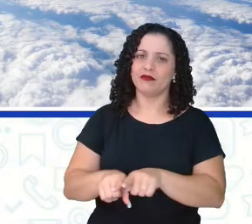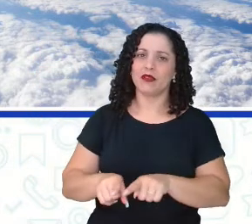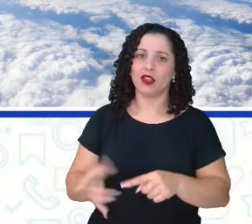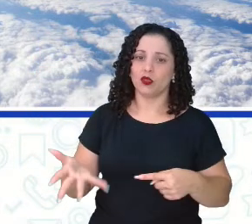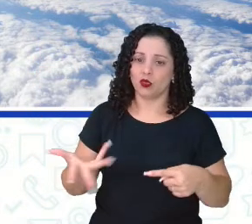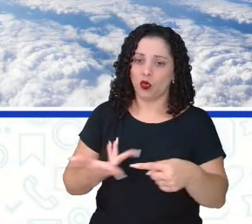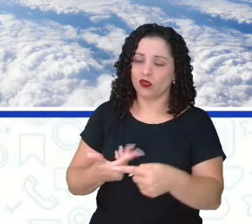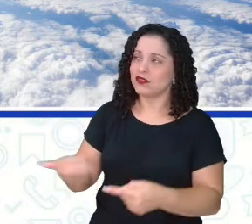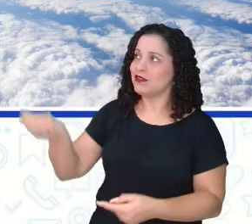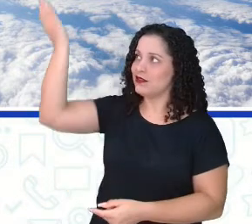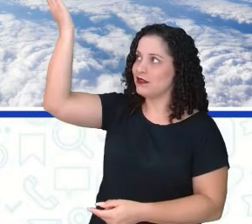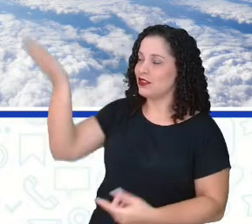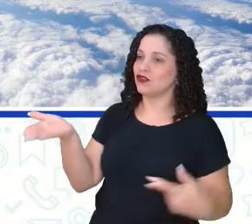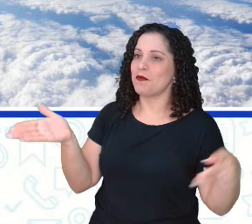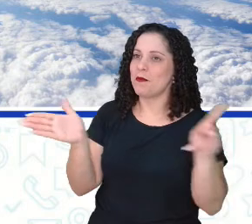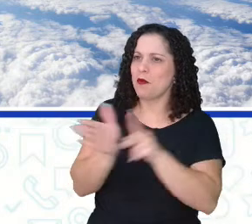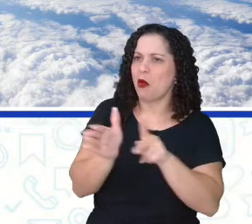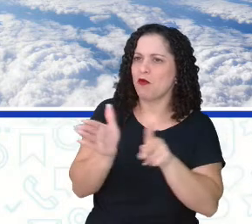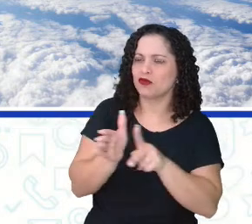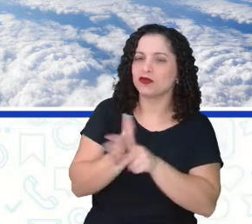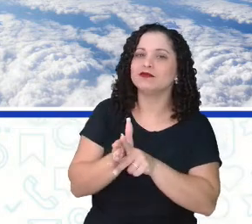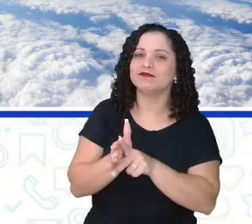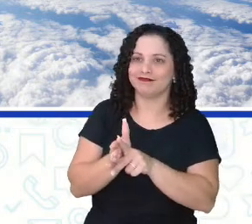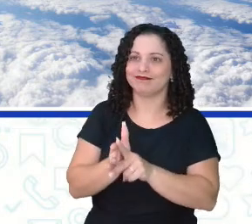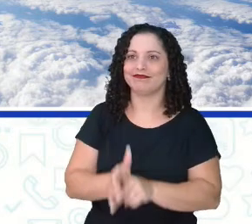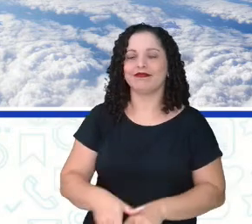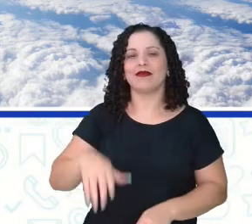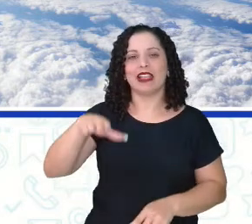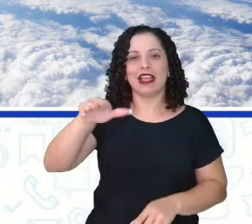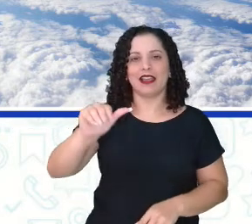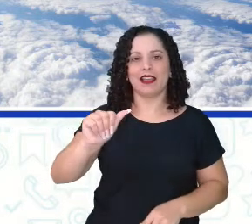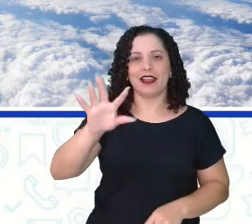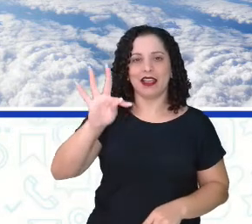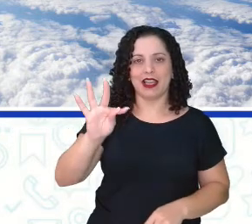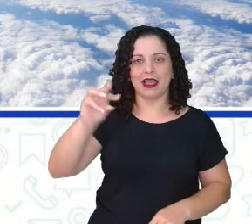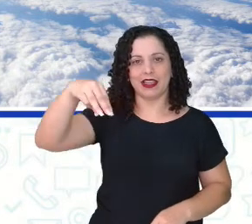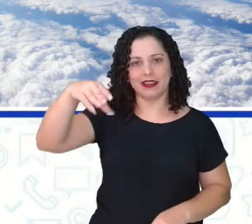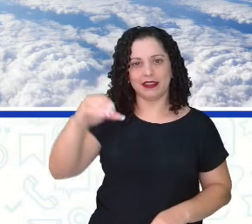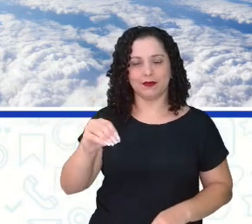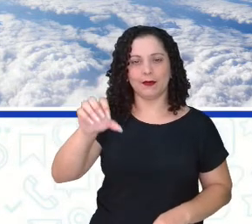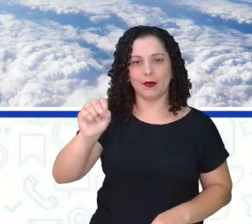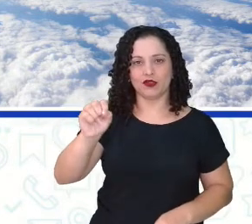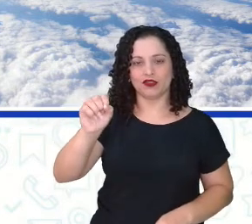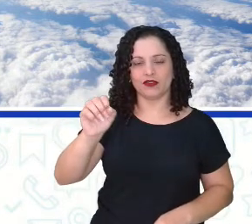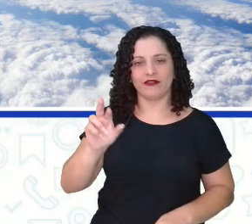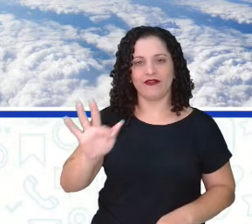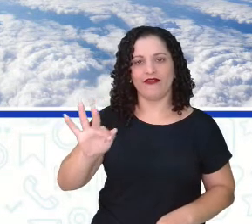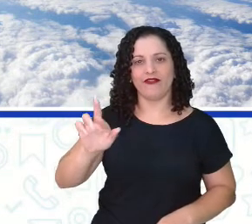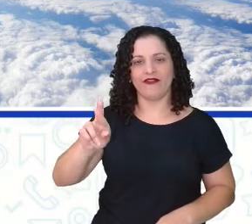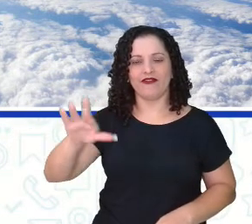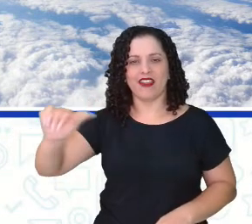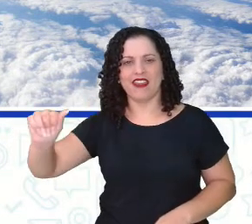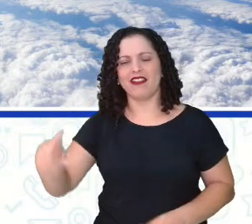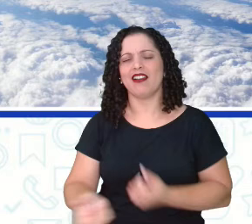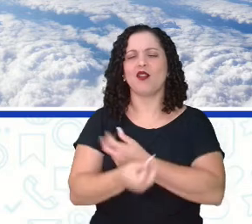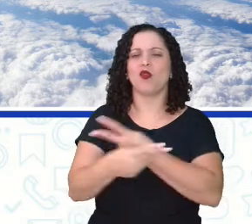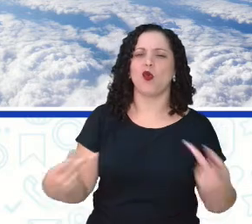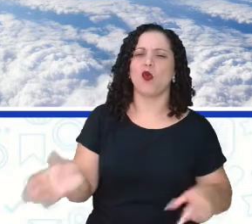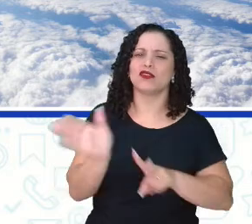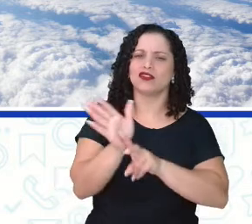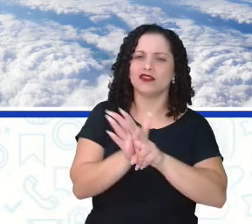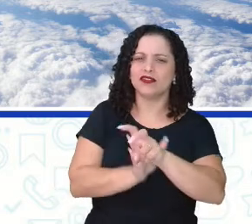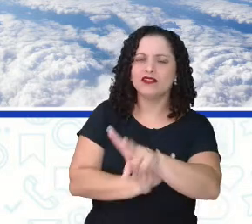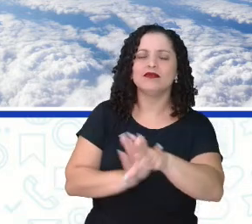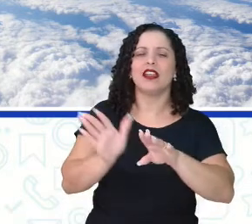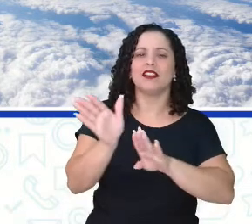outros. Outros, pessoal, porque pode ser poeira, pode ser, né, micro-organismos, bactérias, vírus que estão